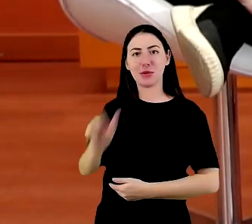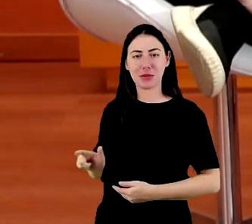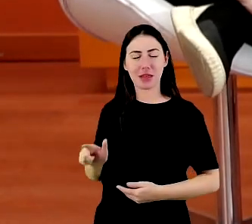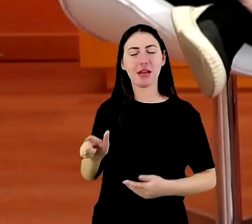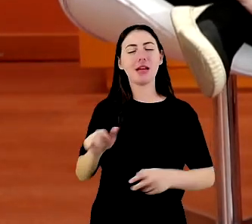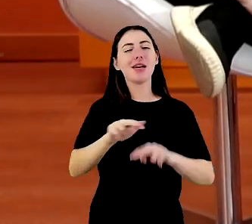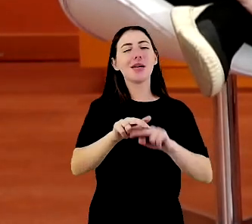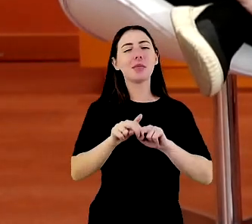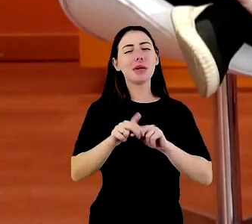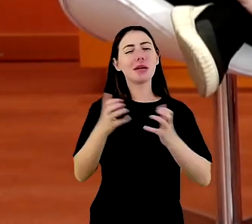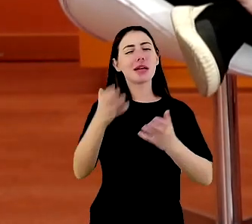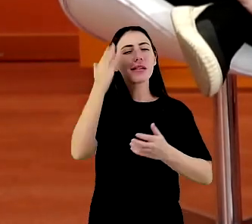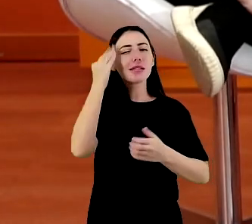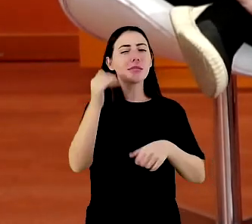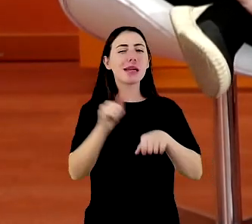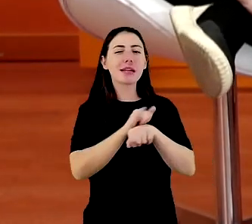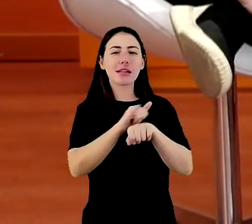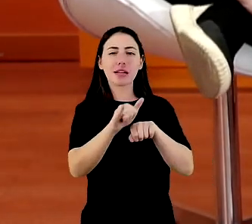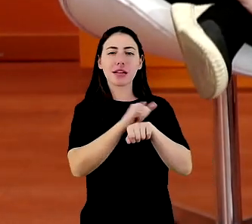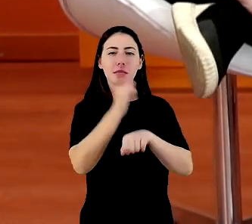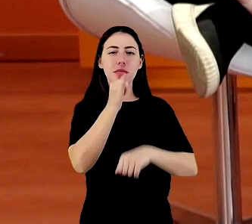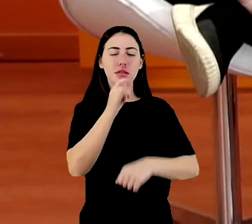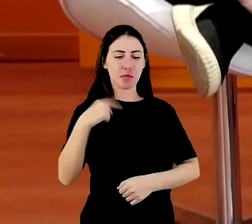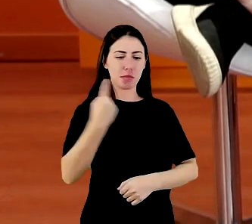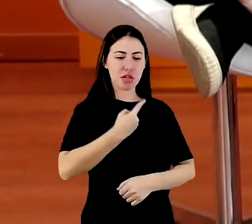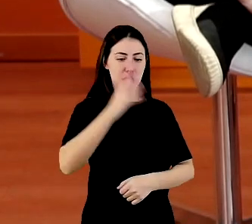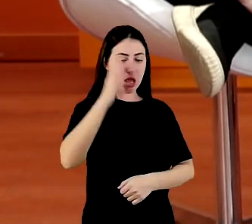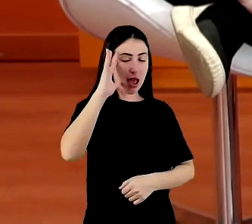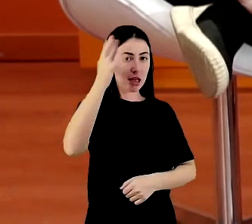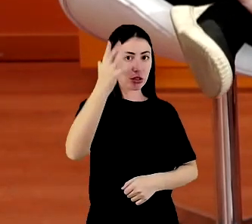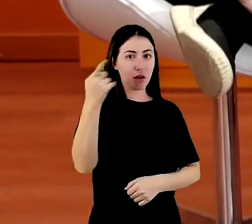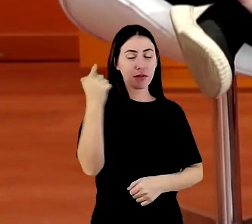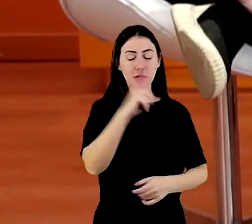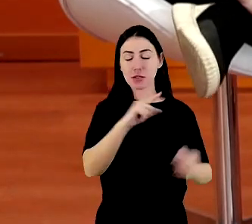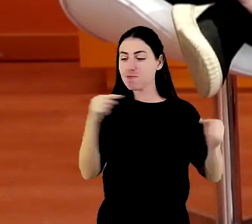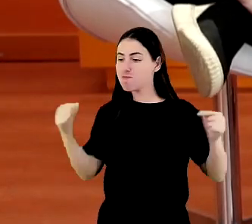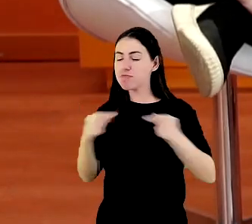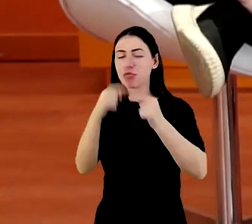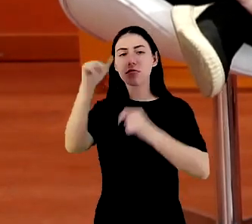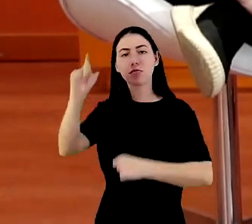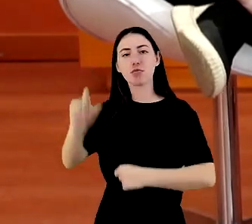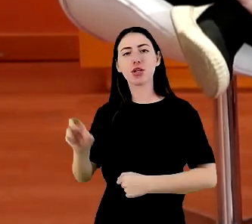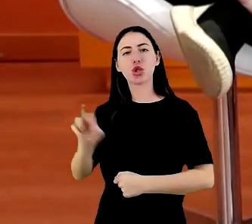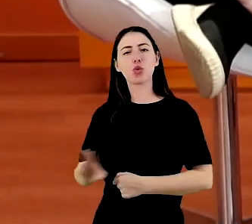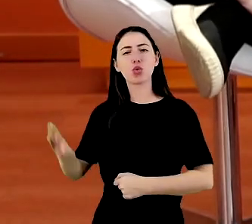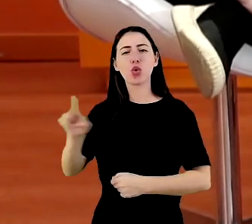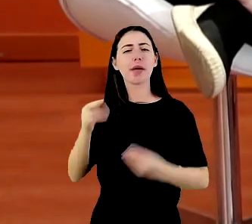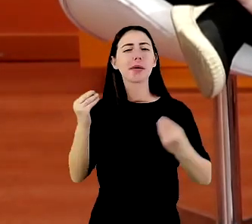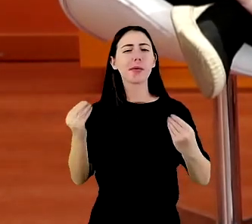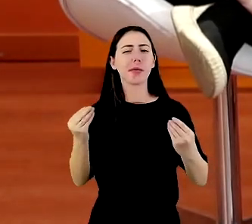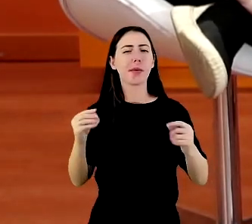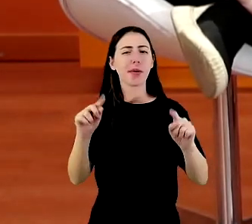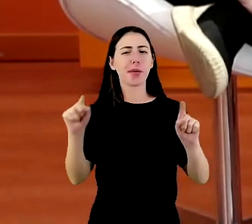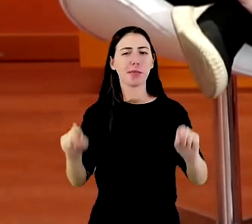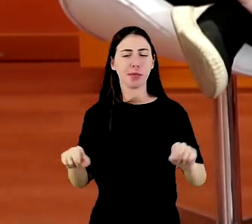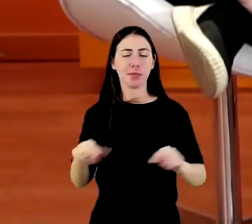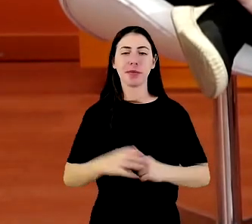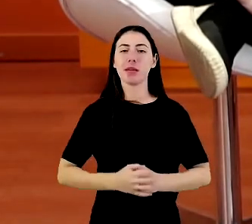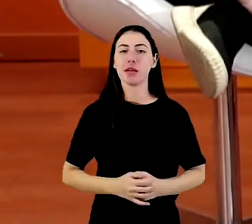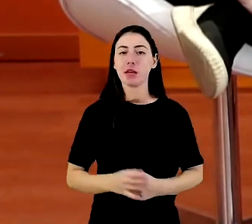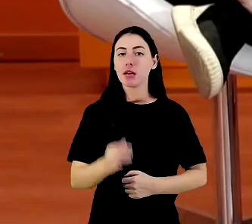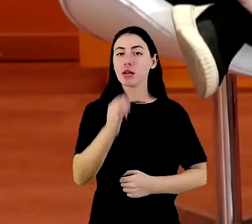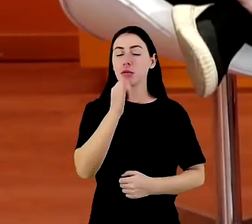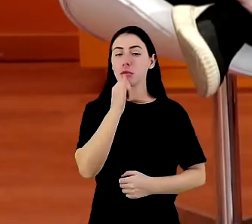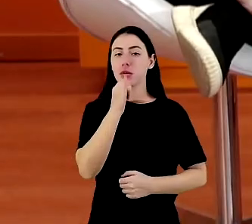adequam às expectativas dos clientes? Porque, como você comentou, ele procura... Vou dar um exemplo que você... comentou,